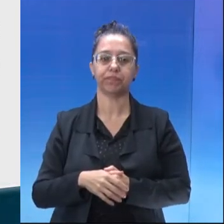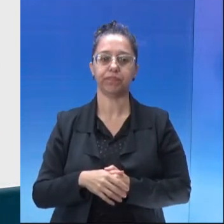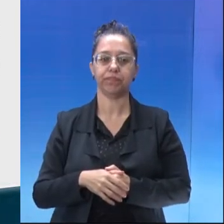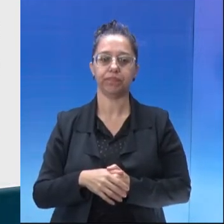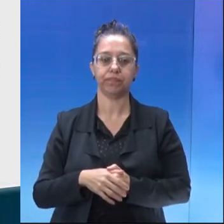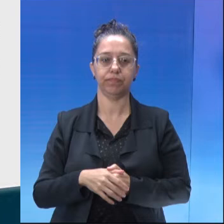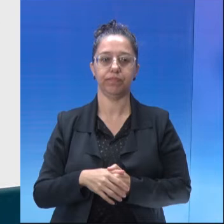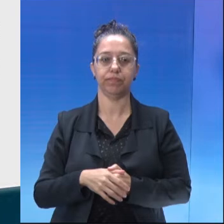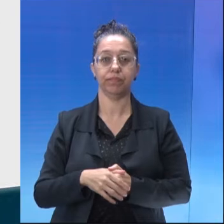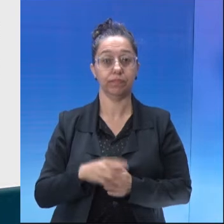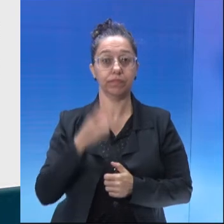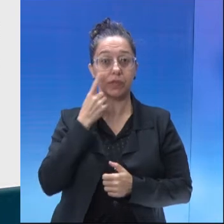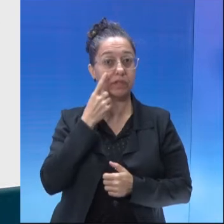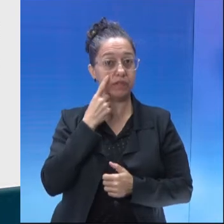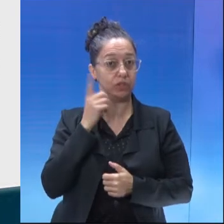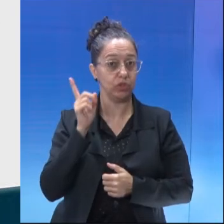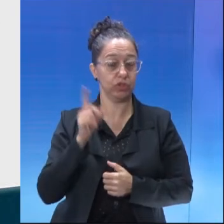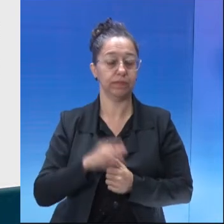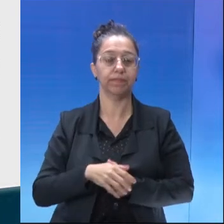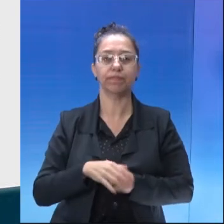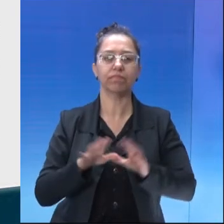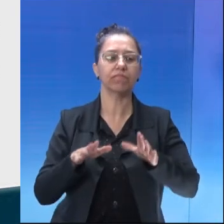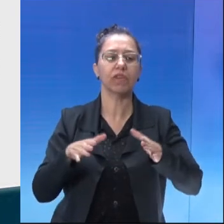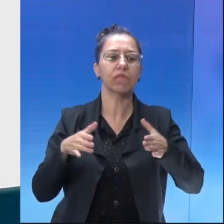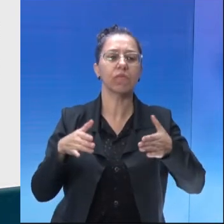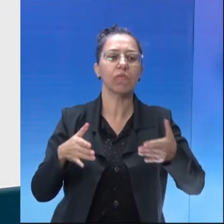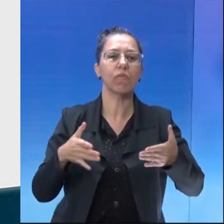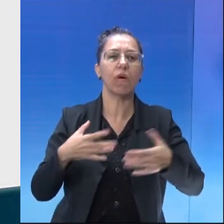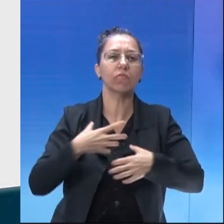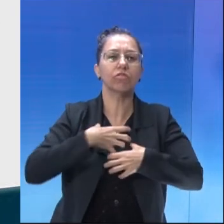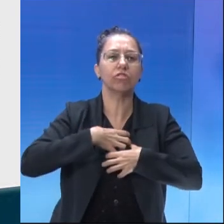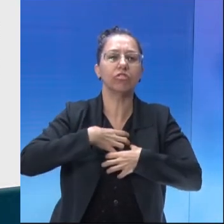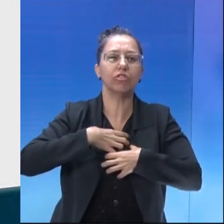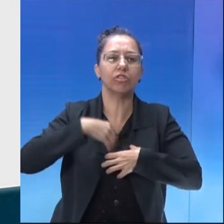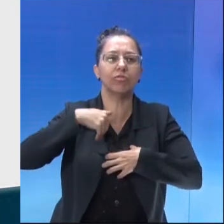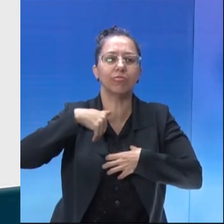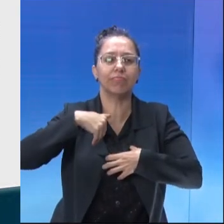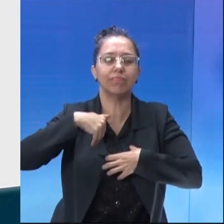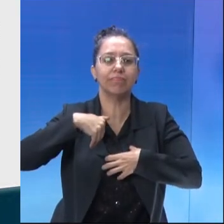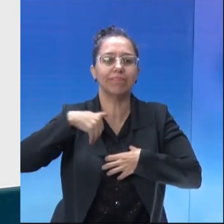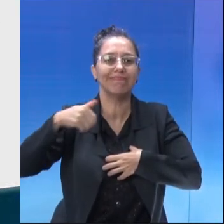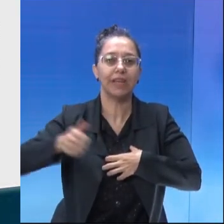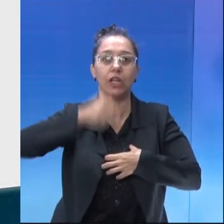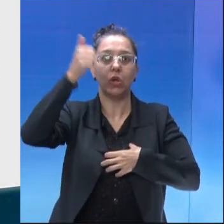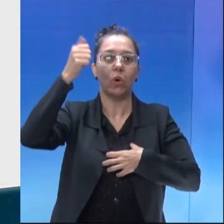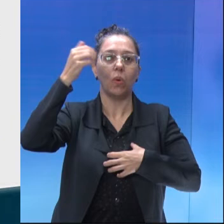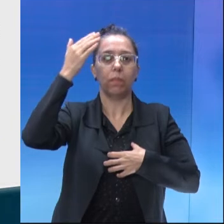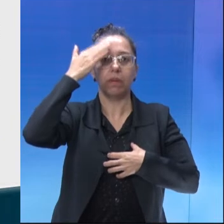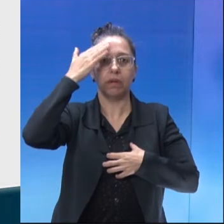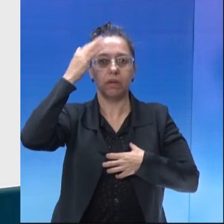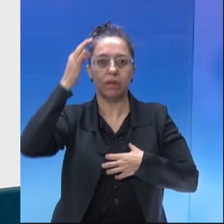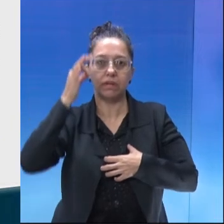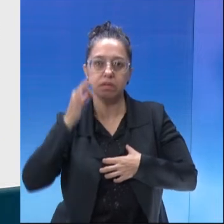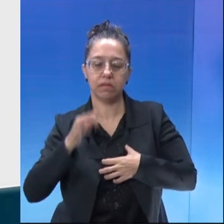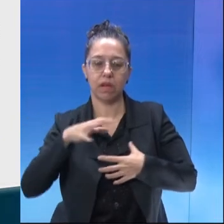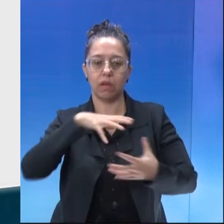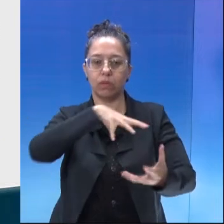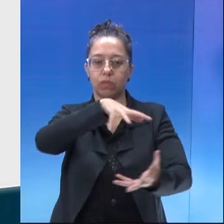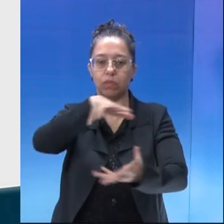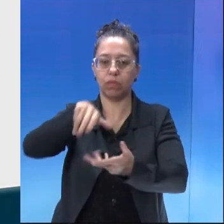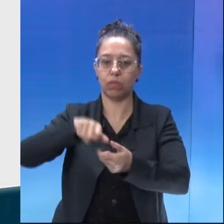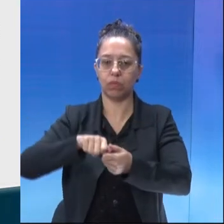problemas da filosofia, tá? Então vamos lá, vamos ver o texto 2. Qual será a forma mais razoável de entender como é o